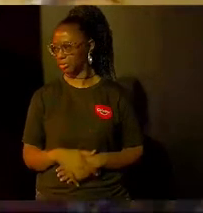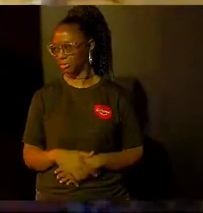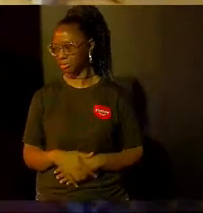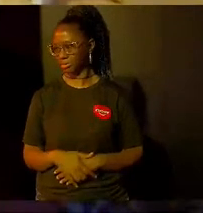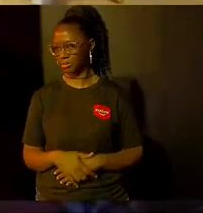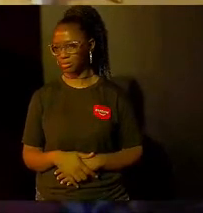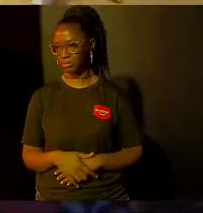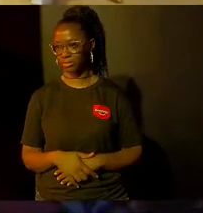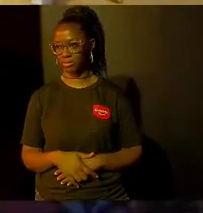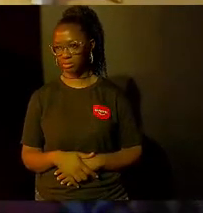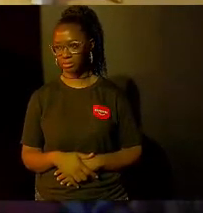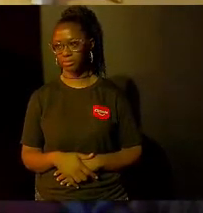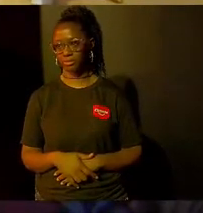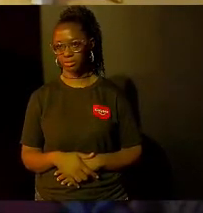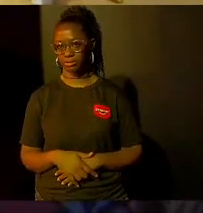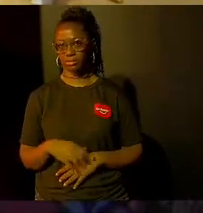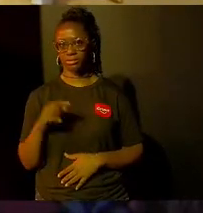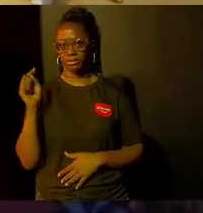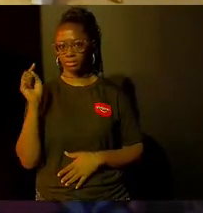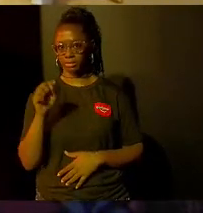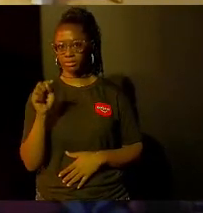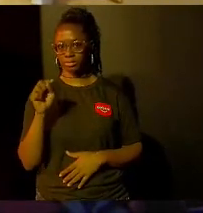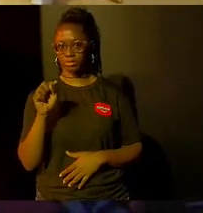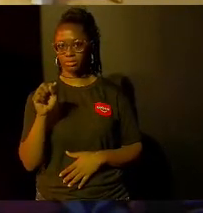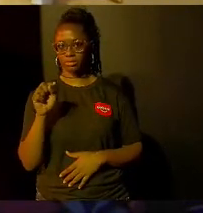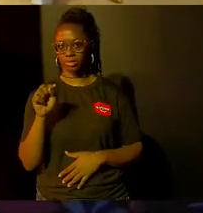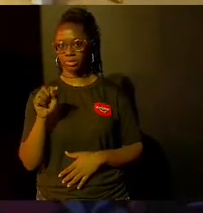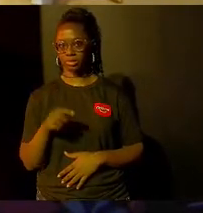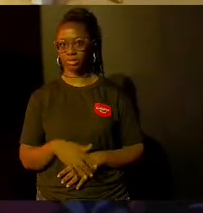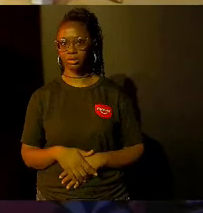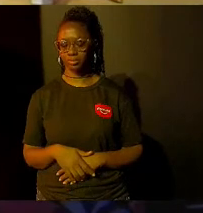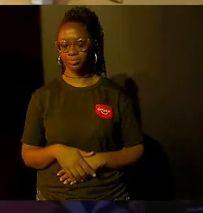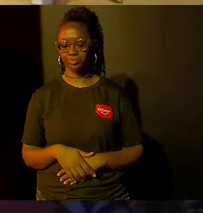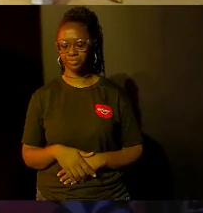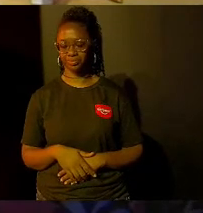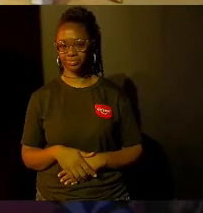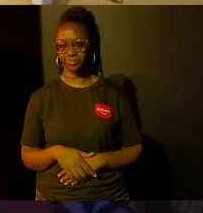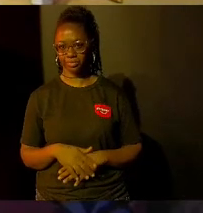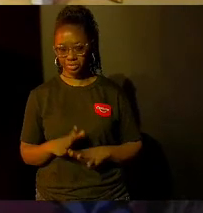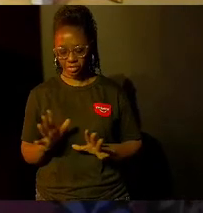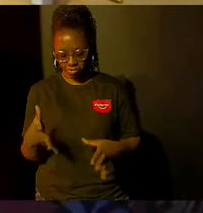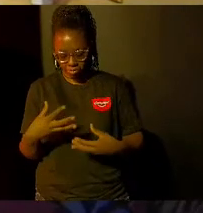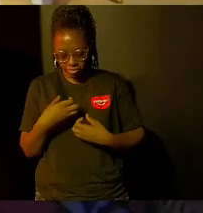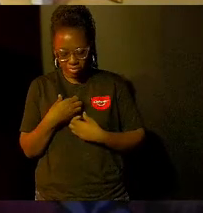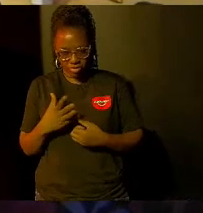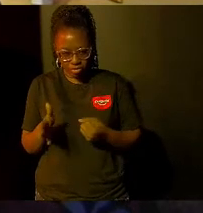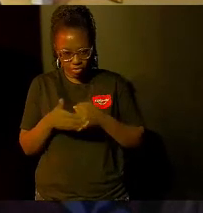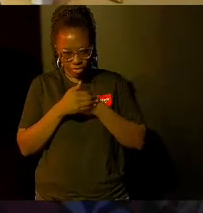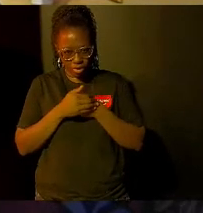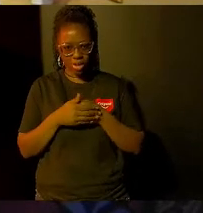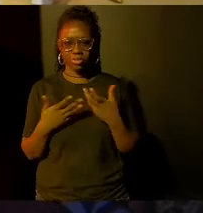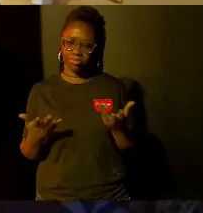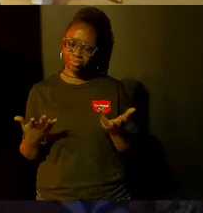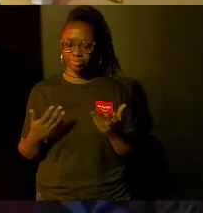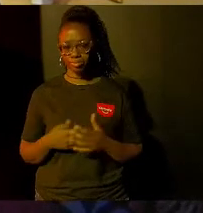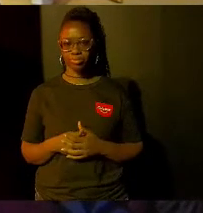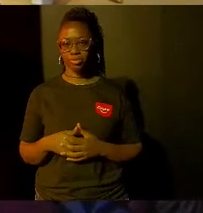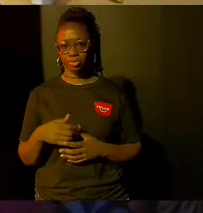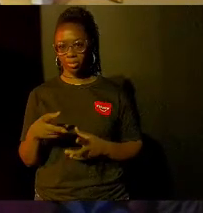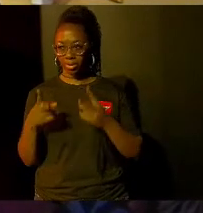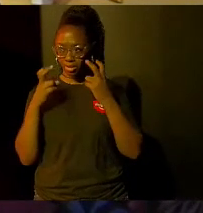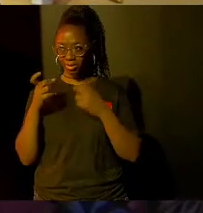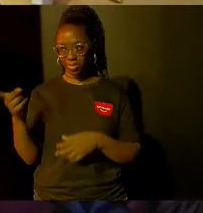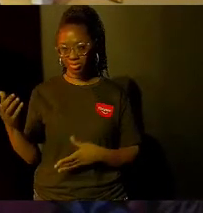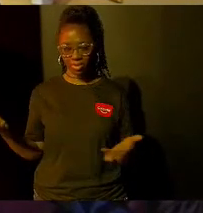essa essa questão do enrustimento nós acabamos de ver uma situação agora com um